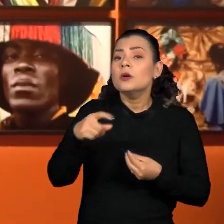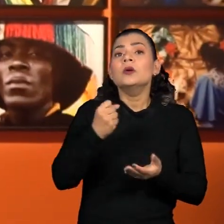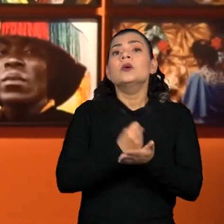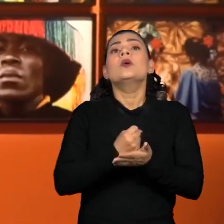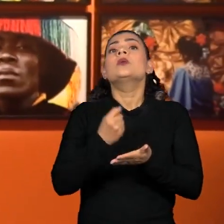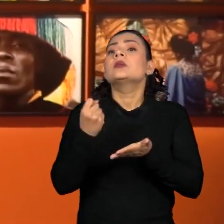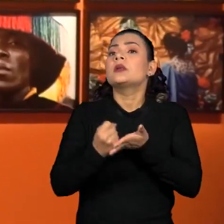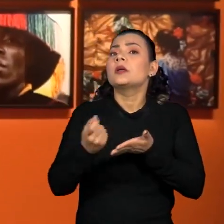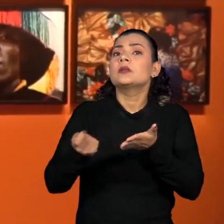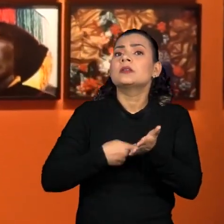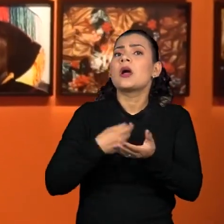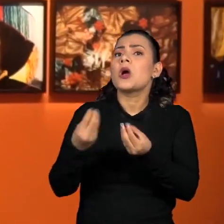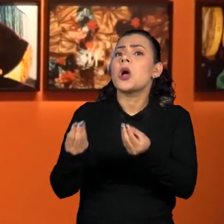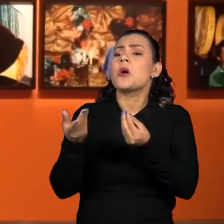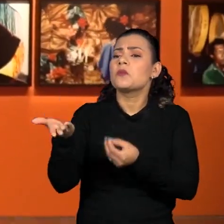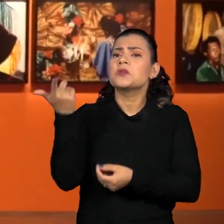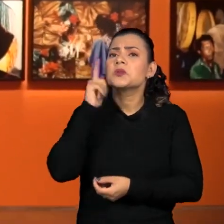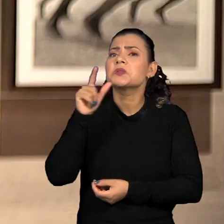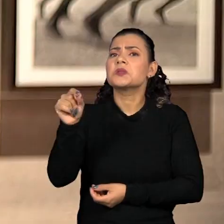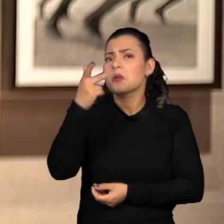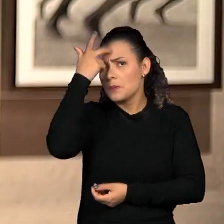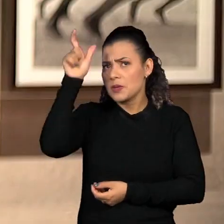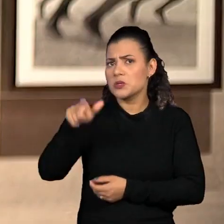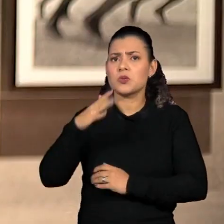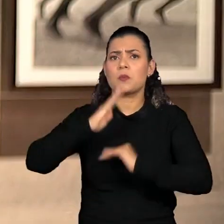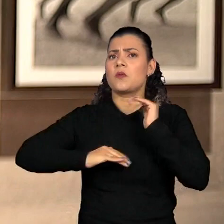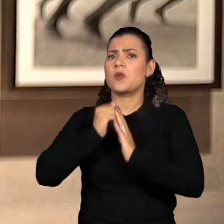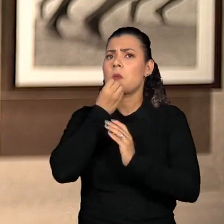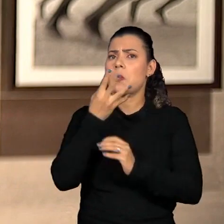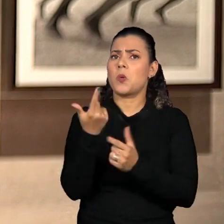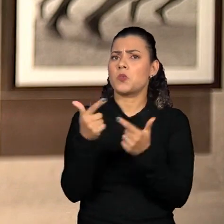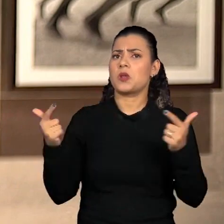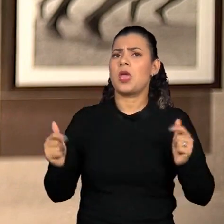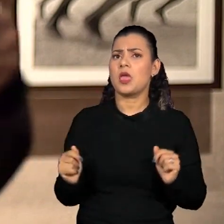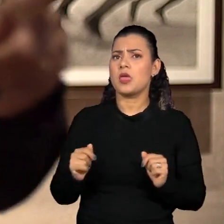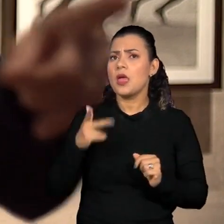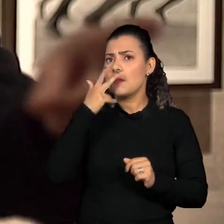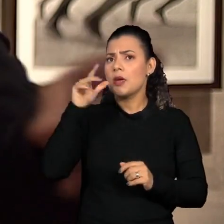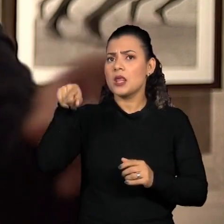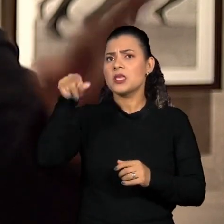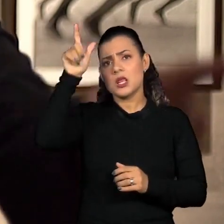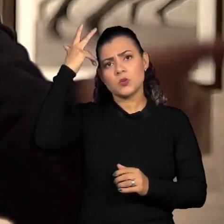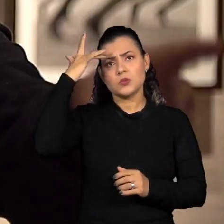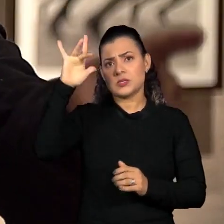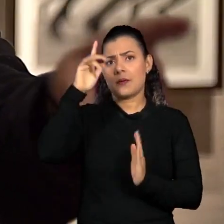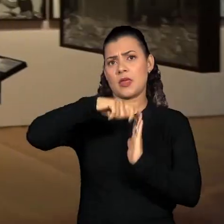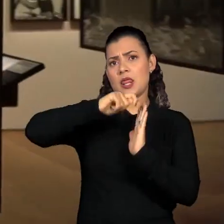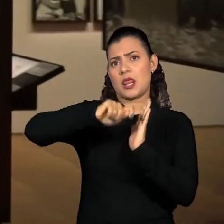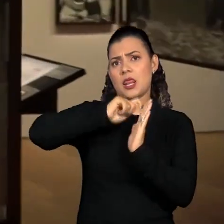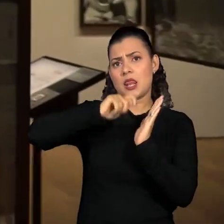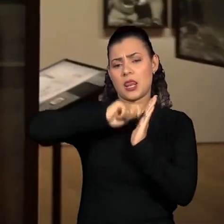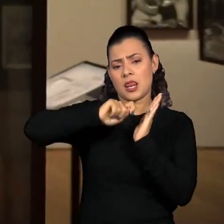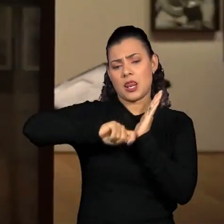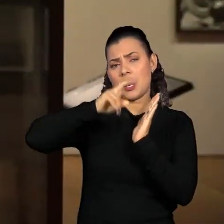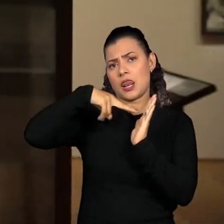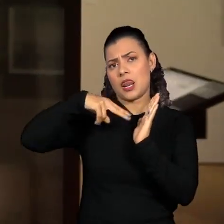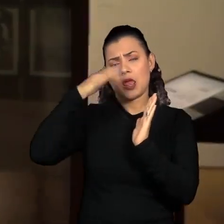contratar uma pessoa que é mau profissional, analfabeto e negro?